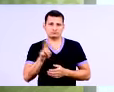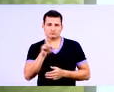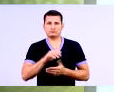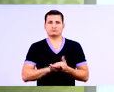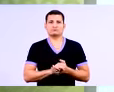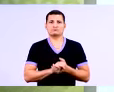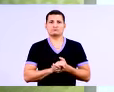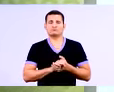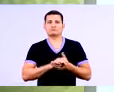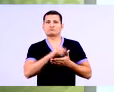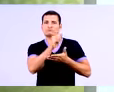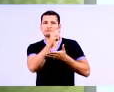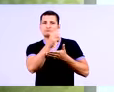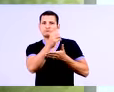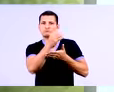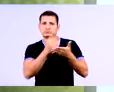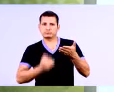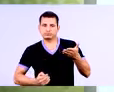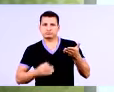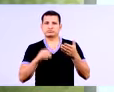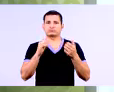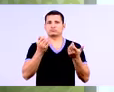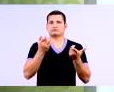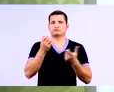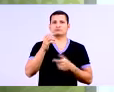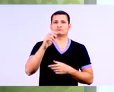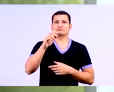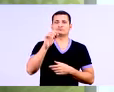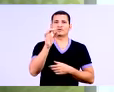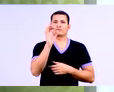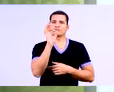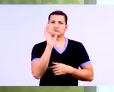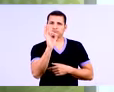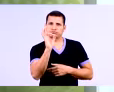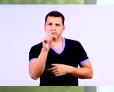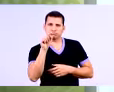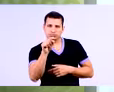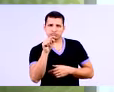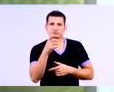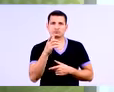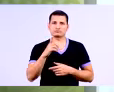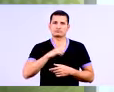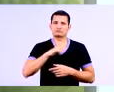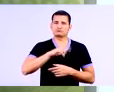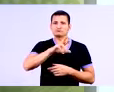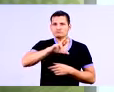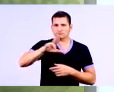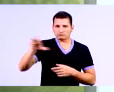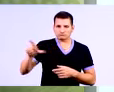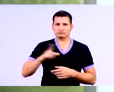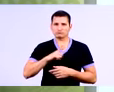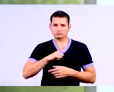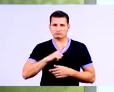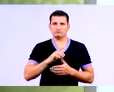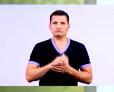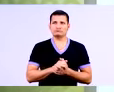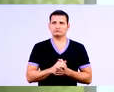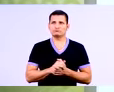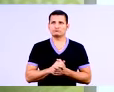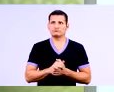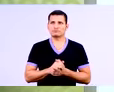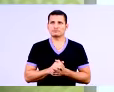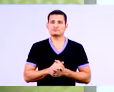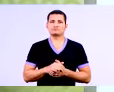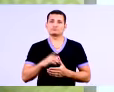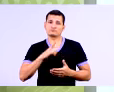trabalhar com rádios, com checkbox, com caixinhas de seleção. Existem muitos e muitos outros recursos que estão disponíveis